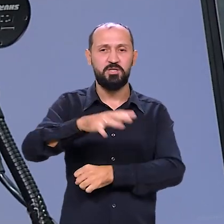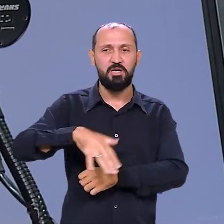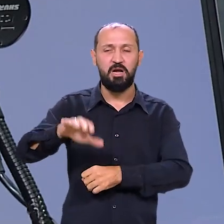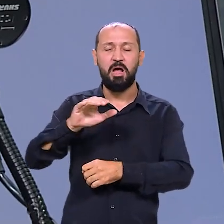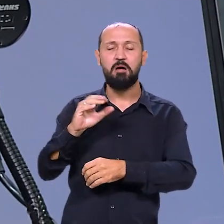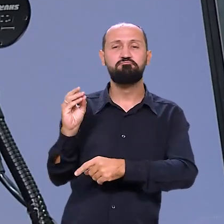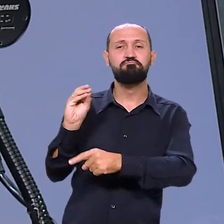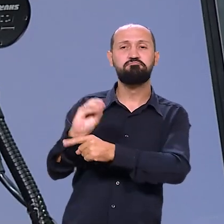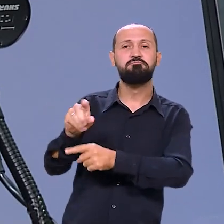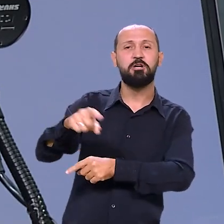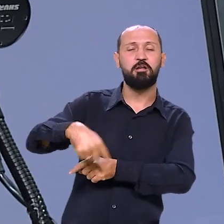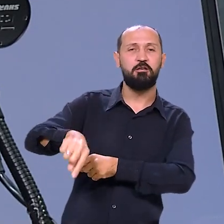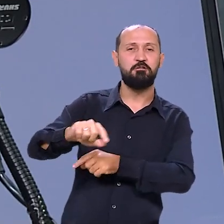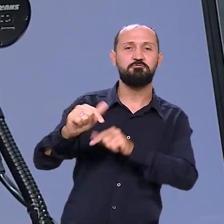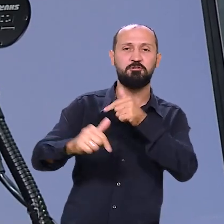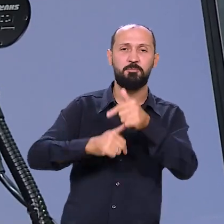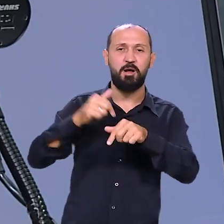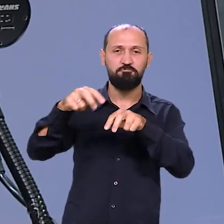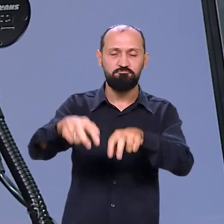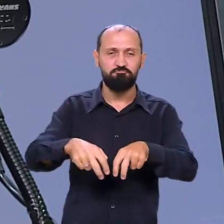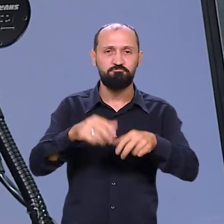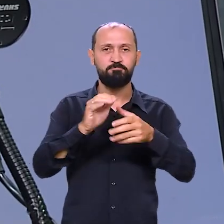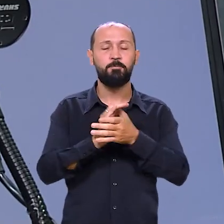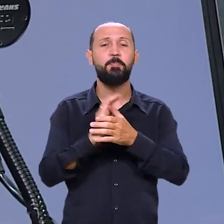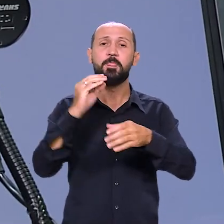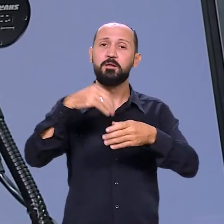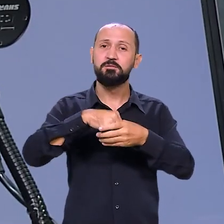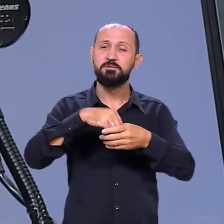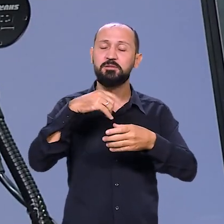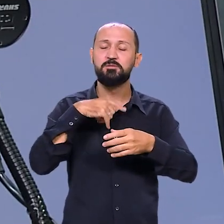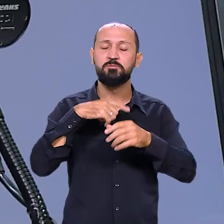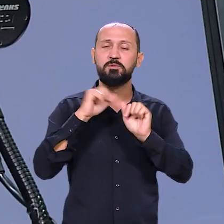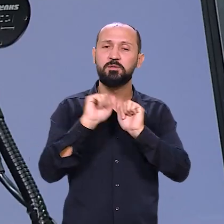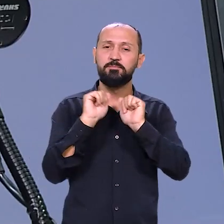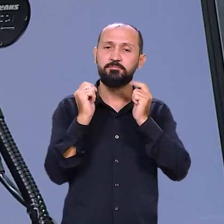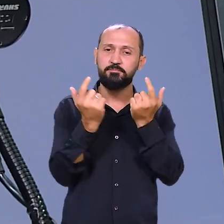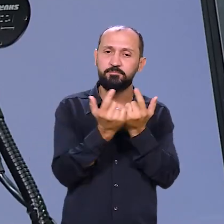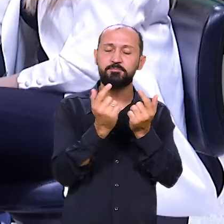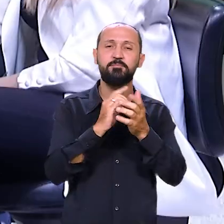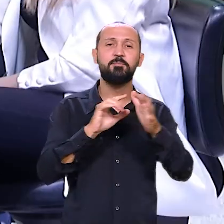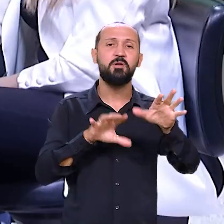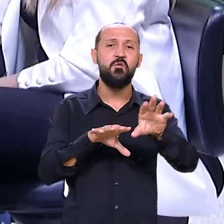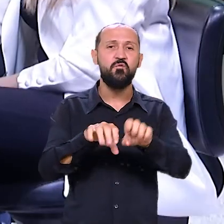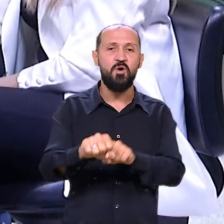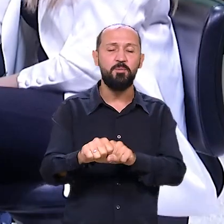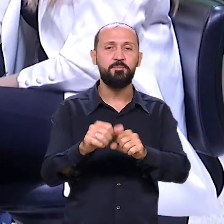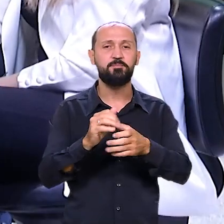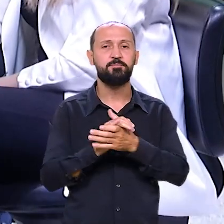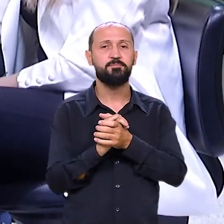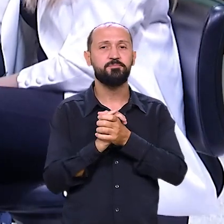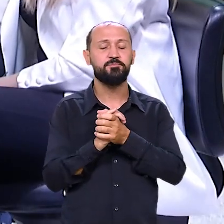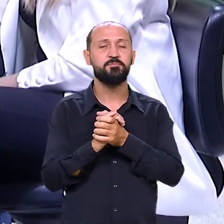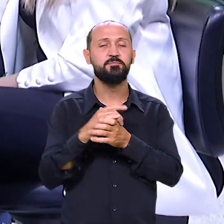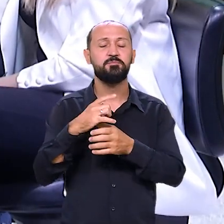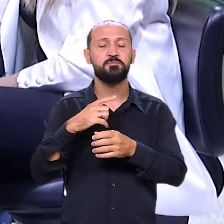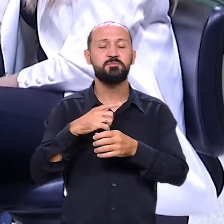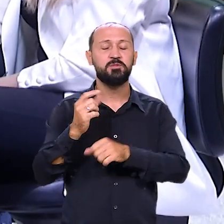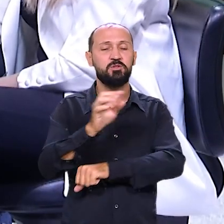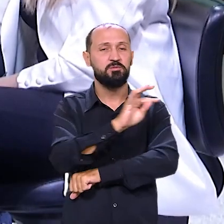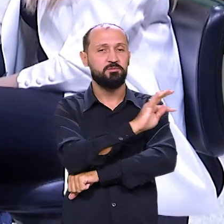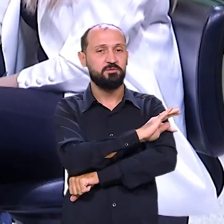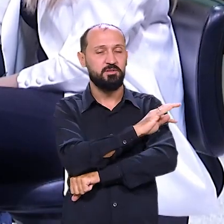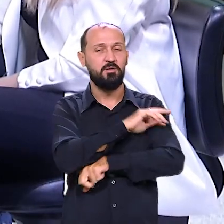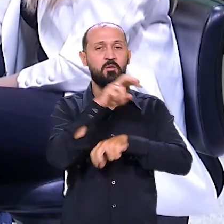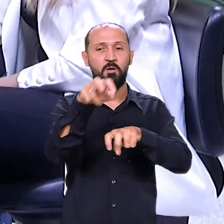os agricultores familiares. Na Assembleia Legislativa, por ter essa formação, né, de